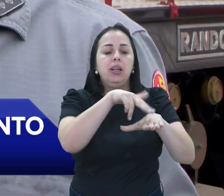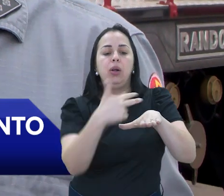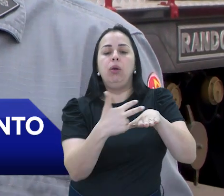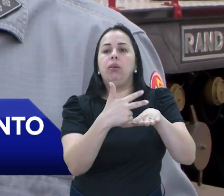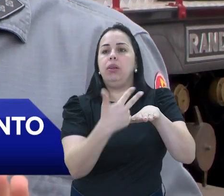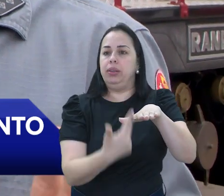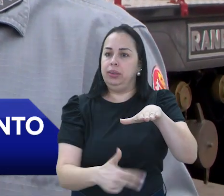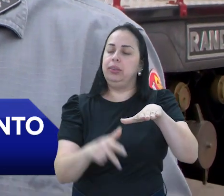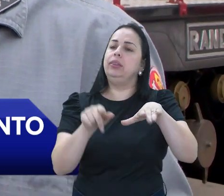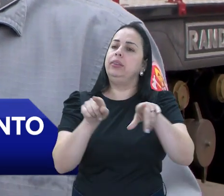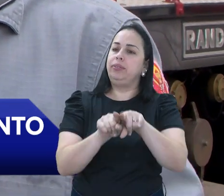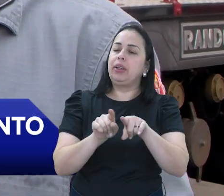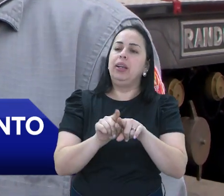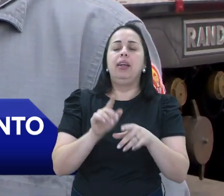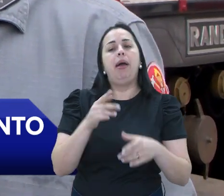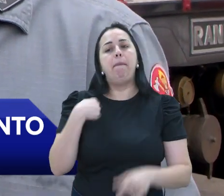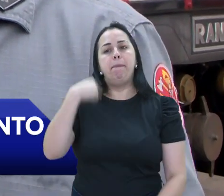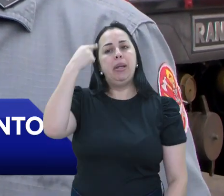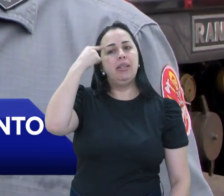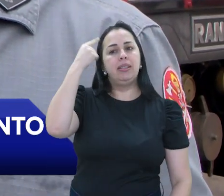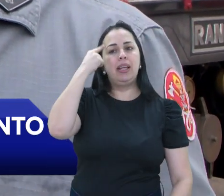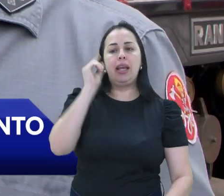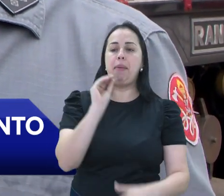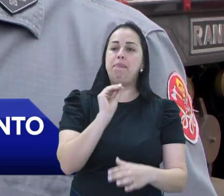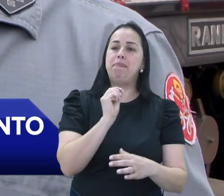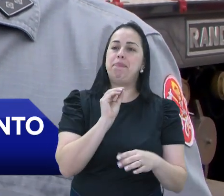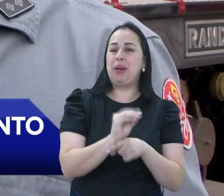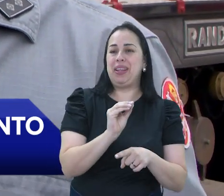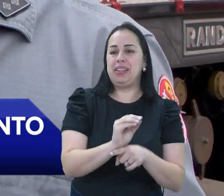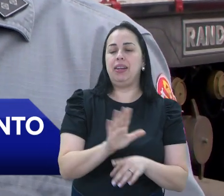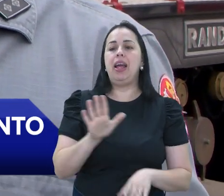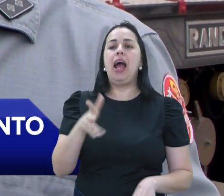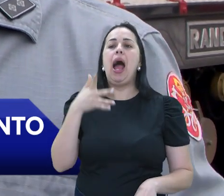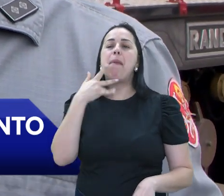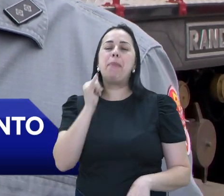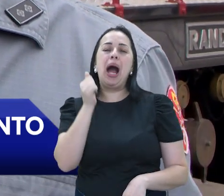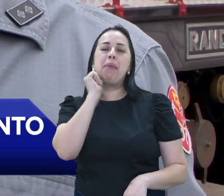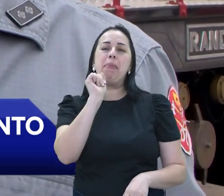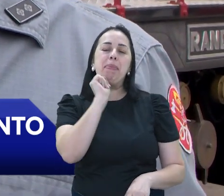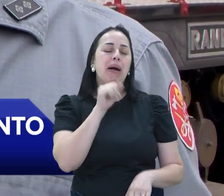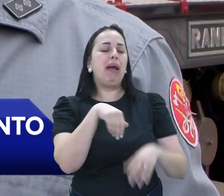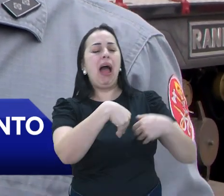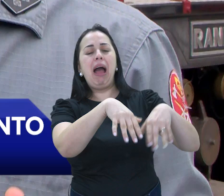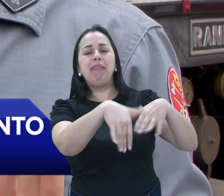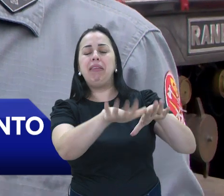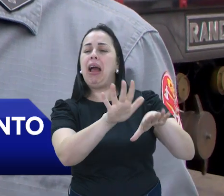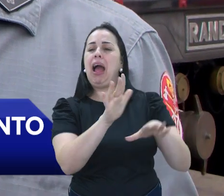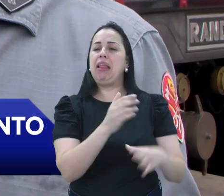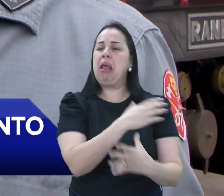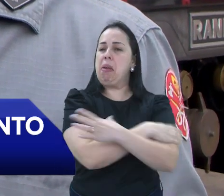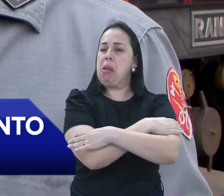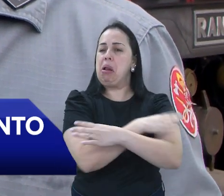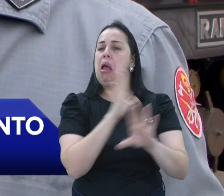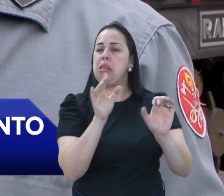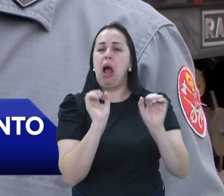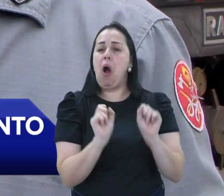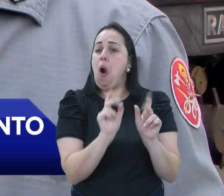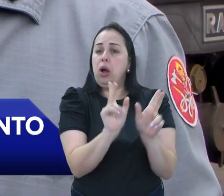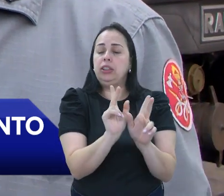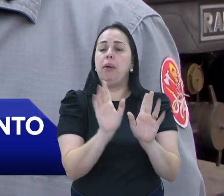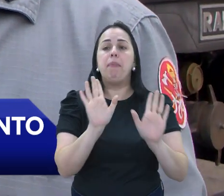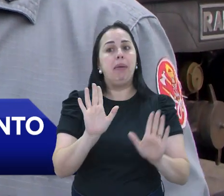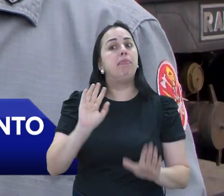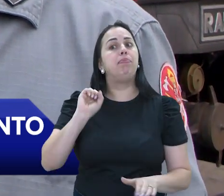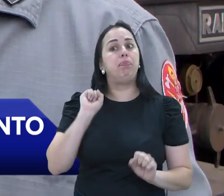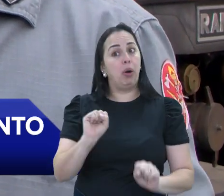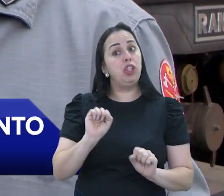Então, dá essa falsa impressão de proteção, quando o pai deixa a criança na piscina com a boia e acha que está tudo bem, mas pode